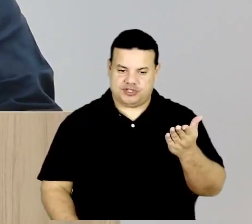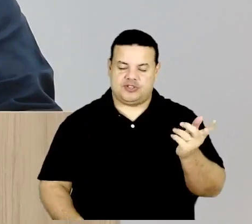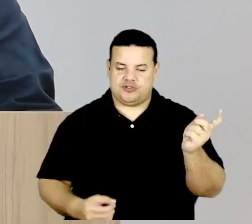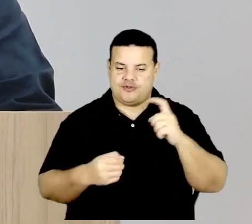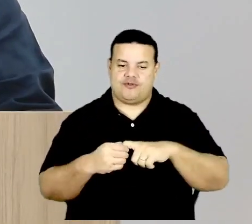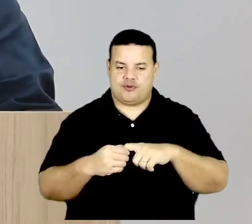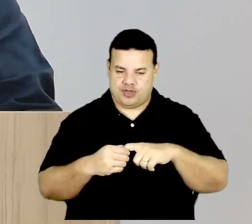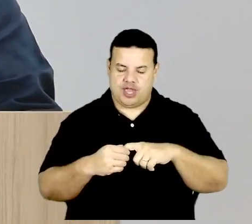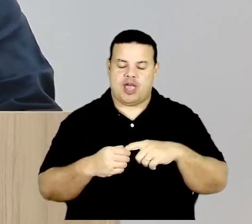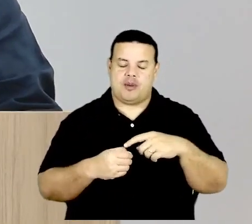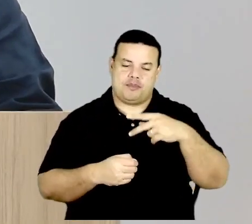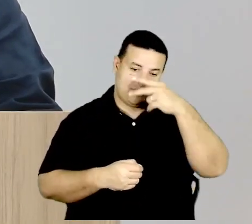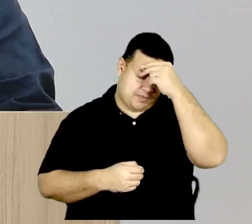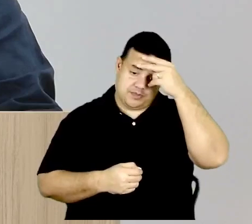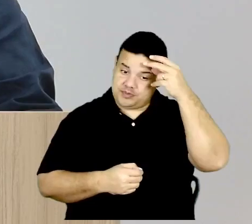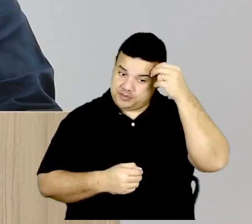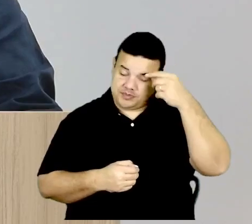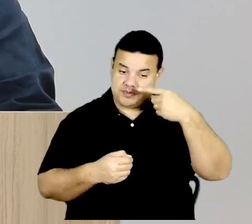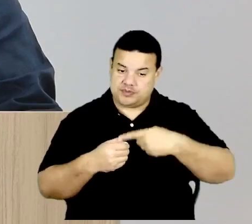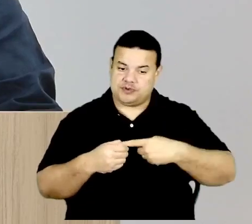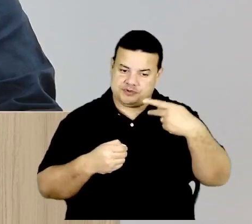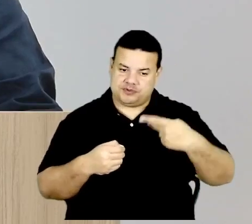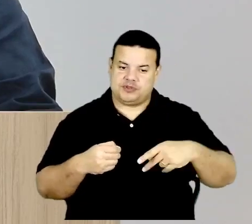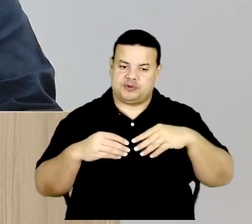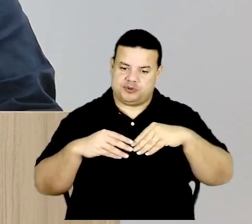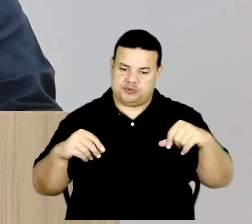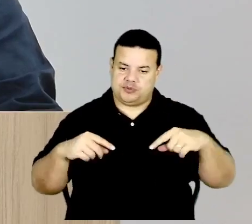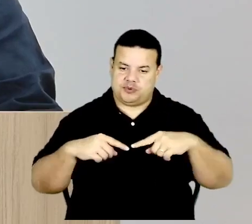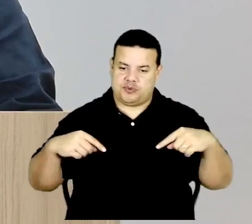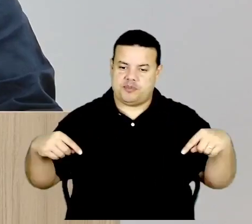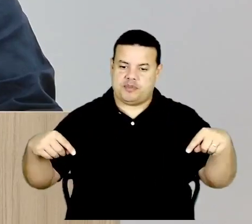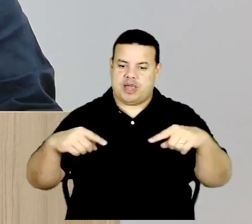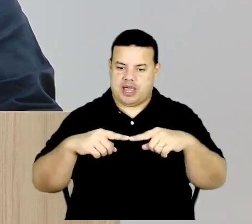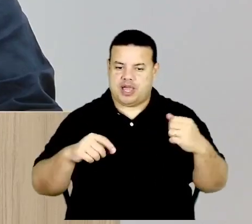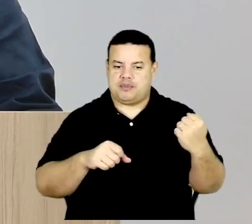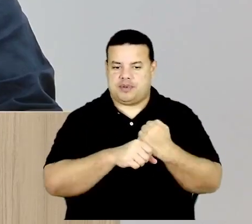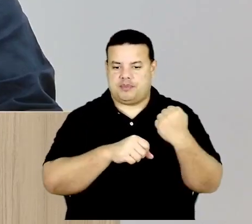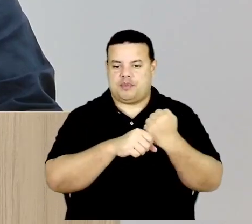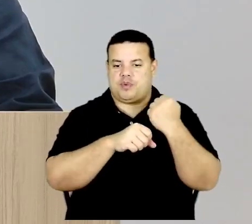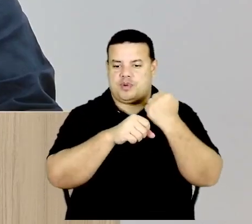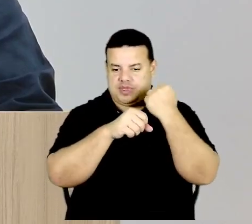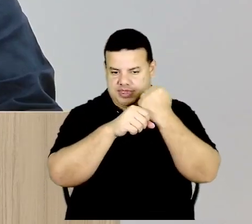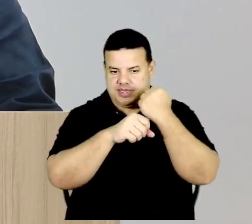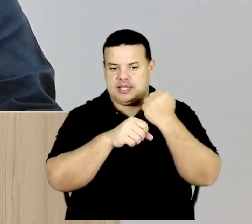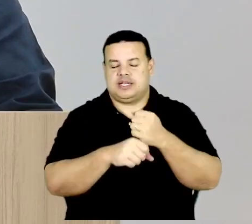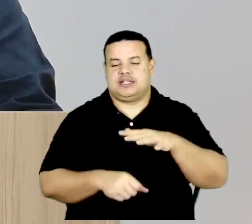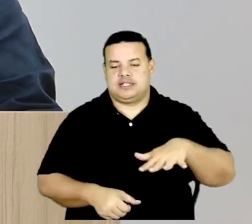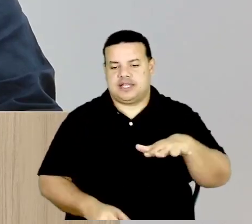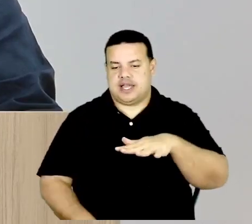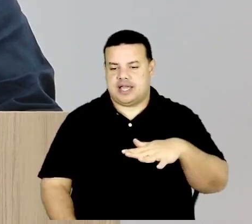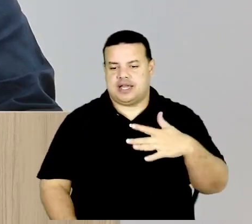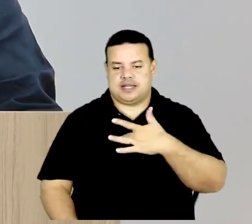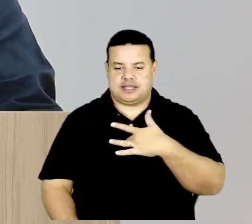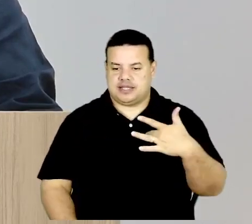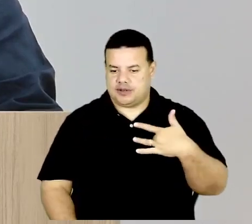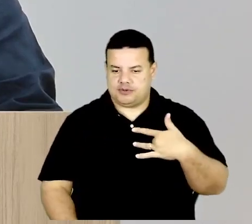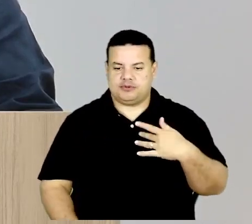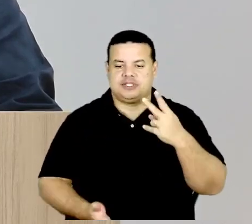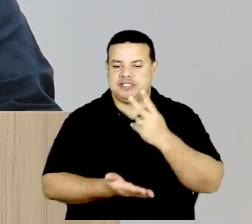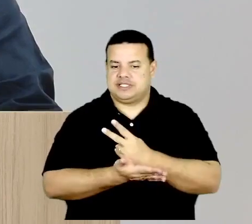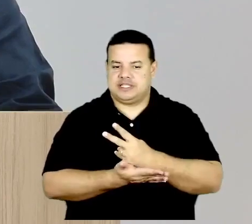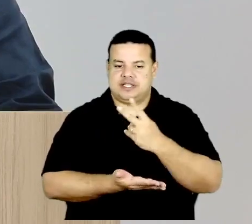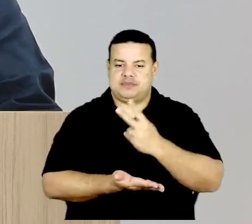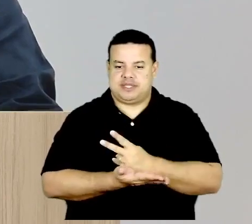município essa área né Por uma tão importante obra que é na área da saúde né que sempre sempre sempre